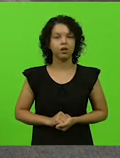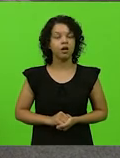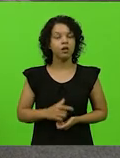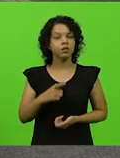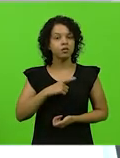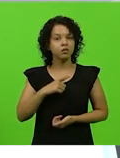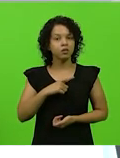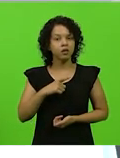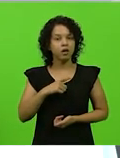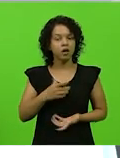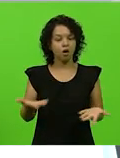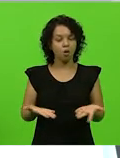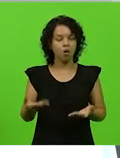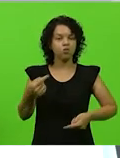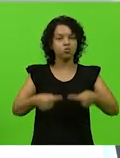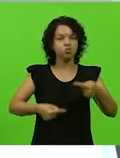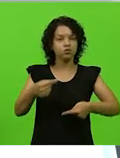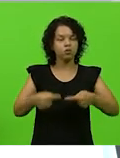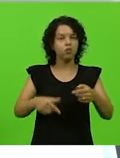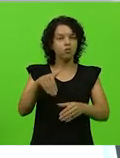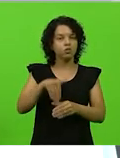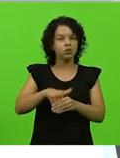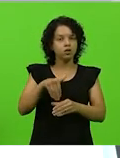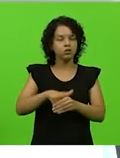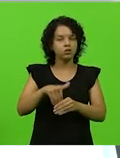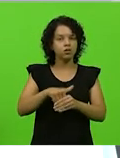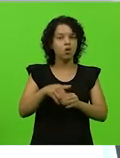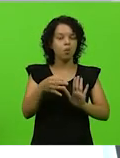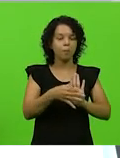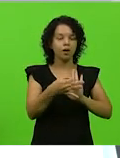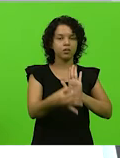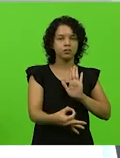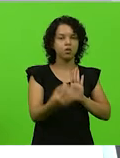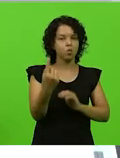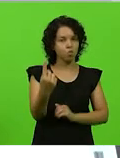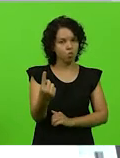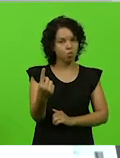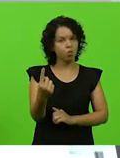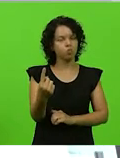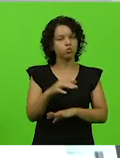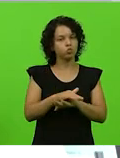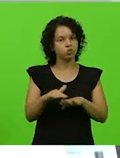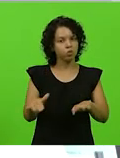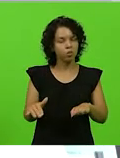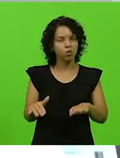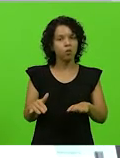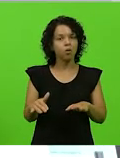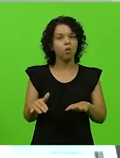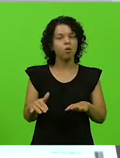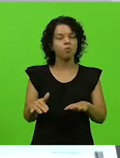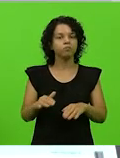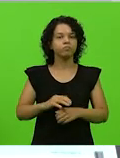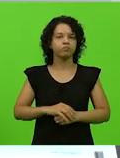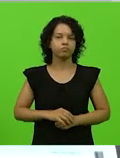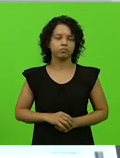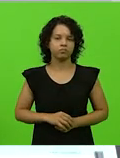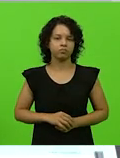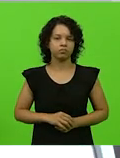e nós temos apenas a discussão e votação de um parecer parecer muito solicitado